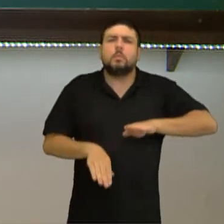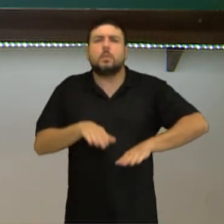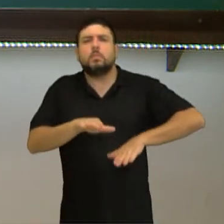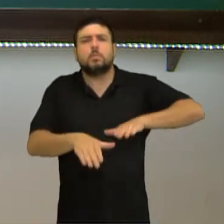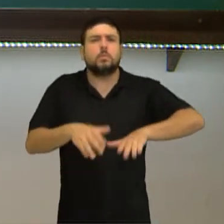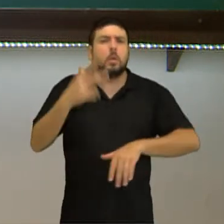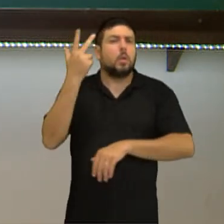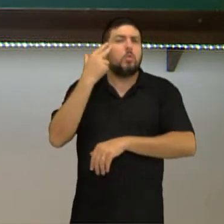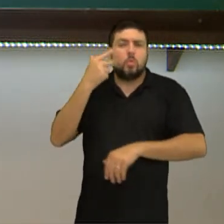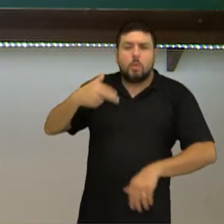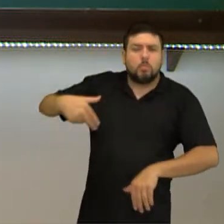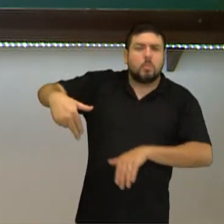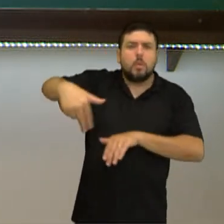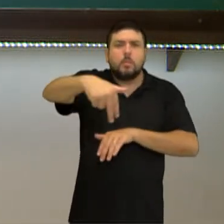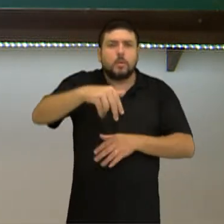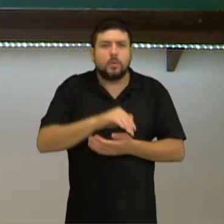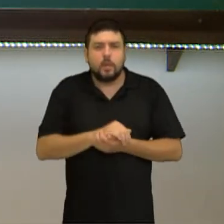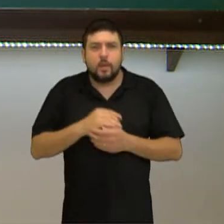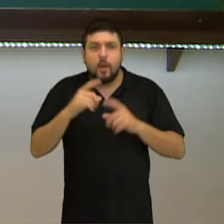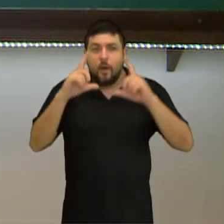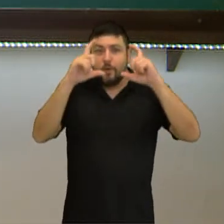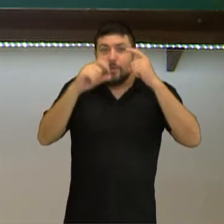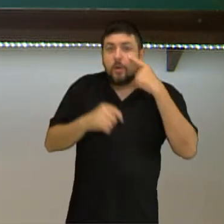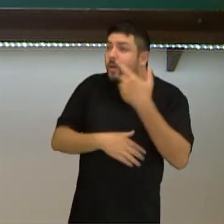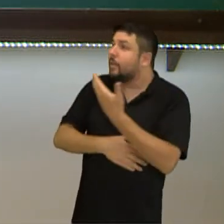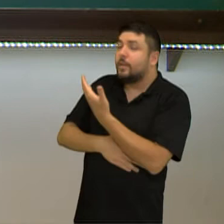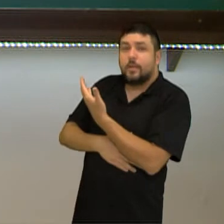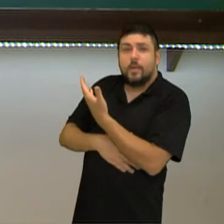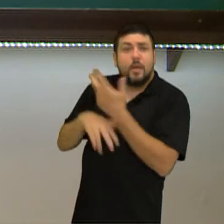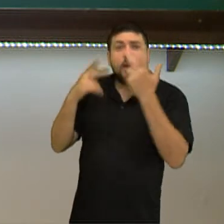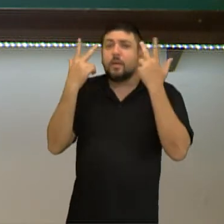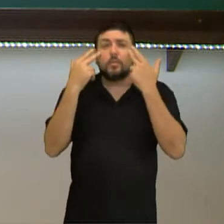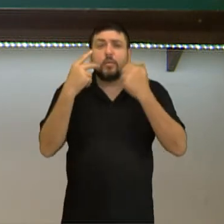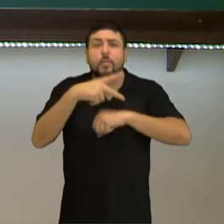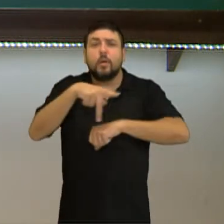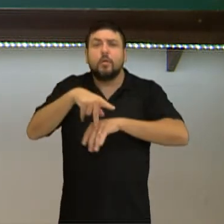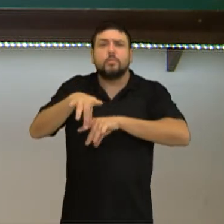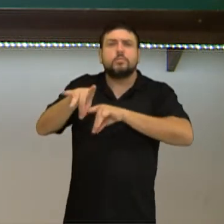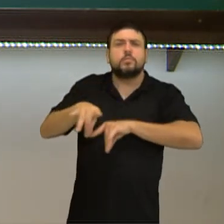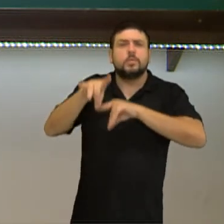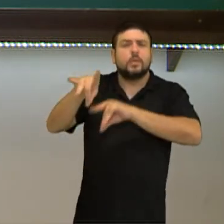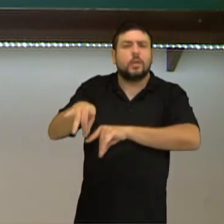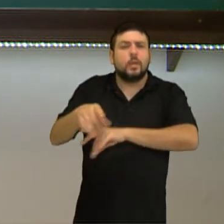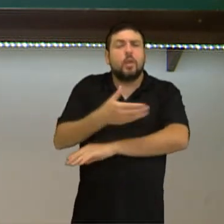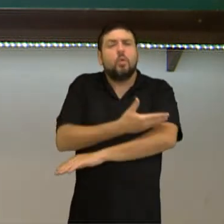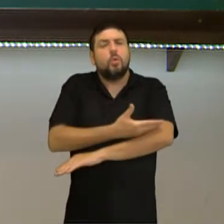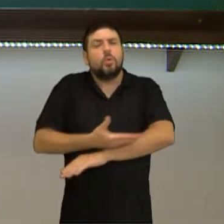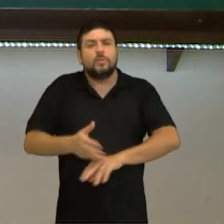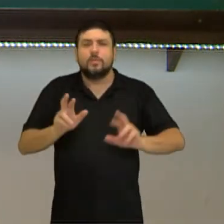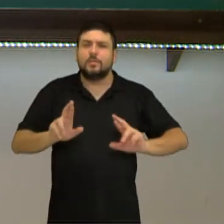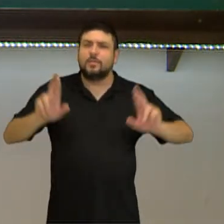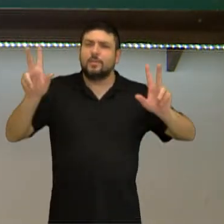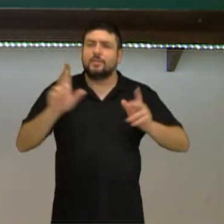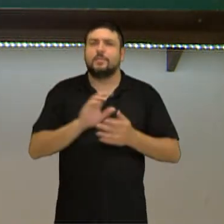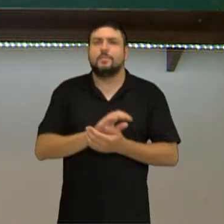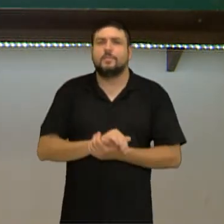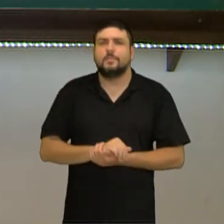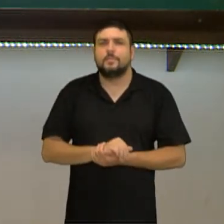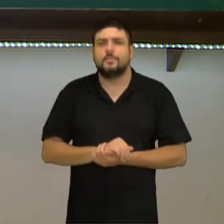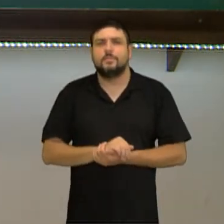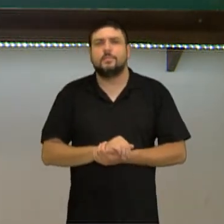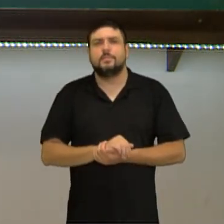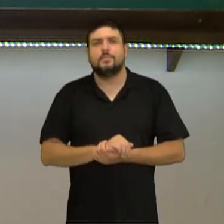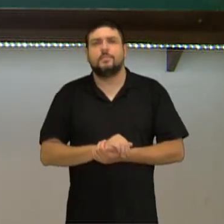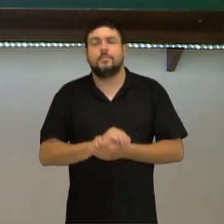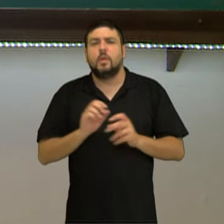descalço na Austrália. Até coloquei uma foto para você ver aí. Então, costumes morais diferentes. Já que a gente falou de